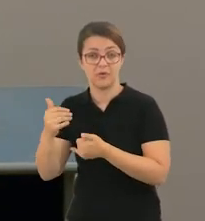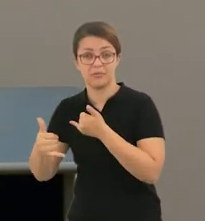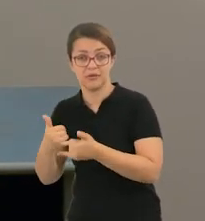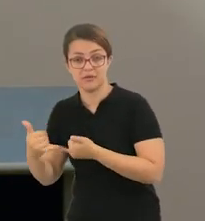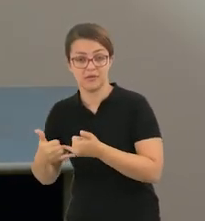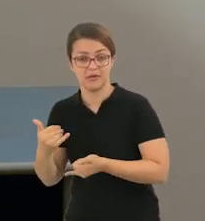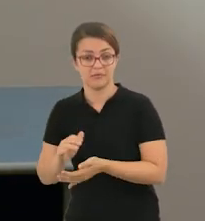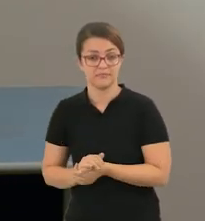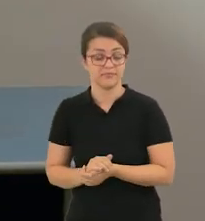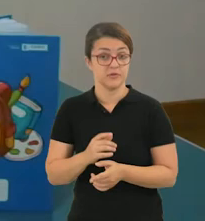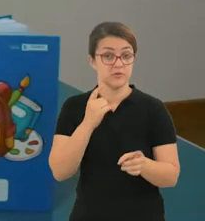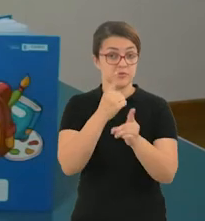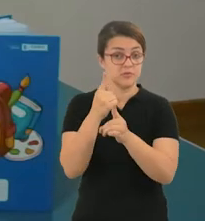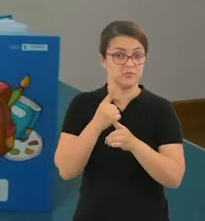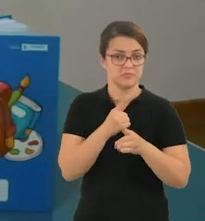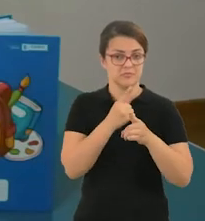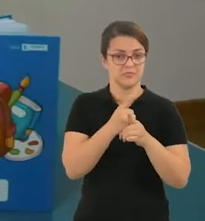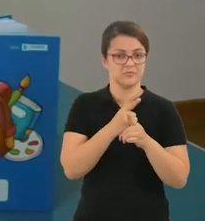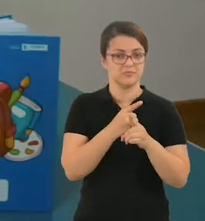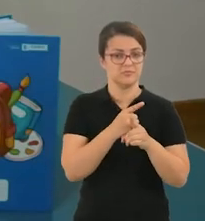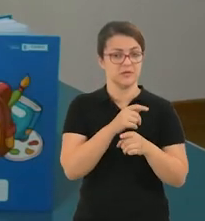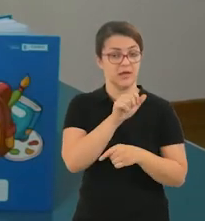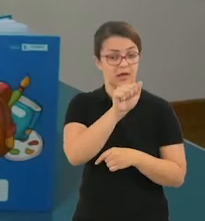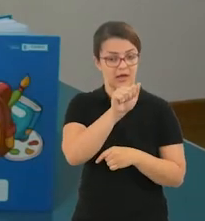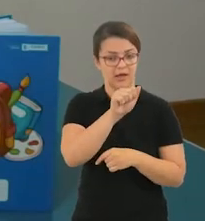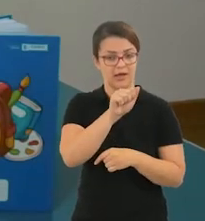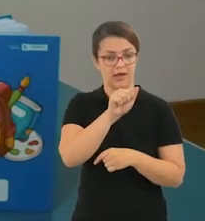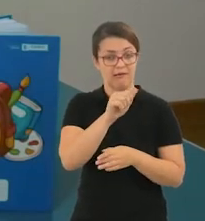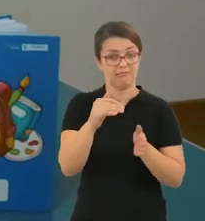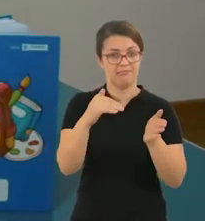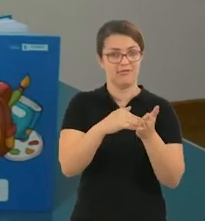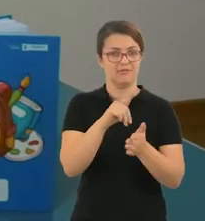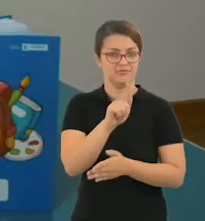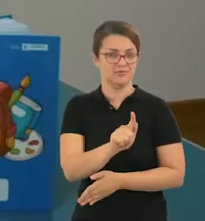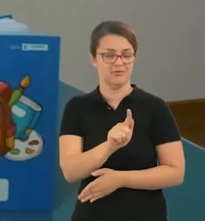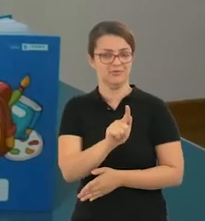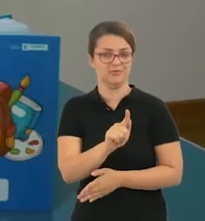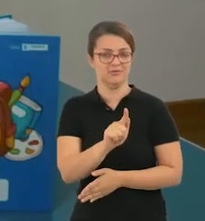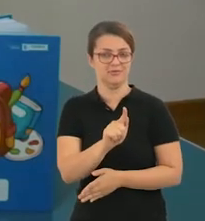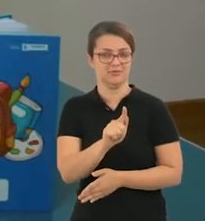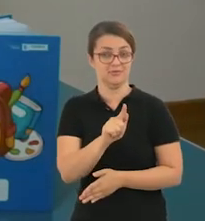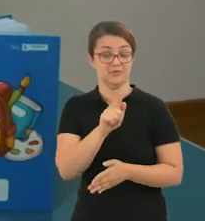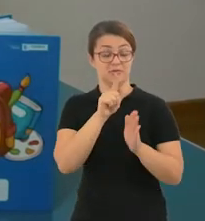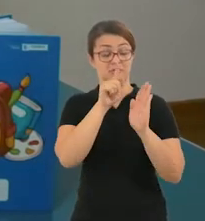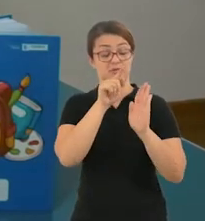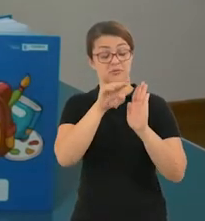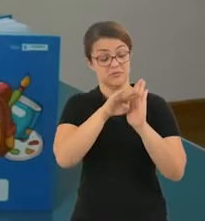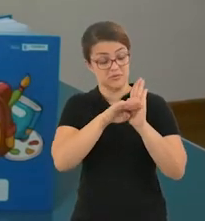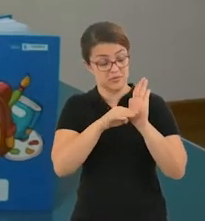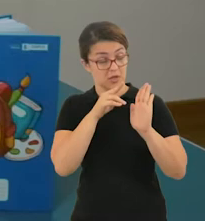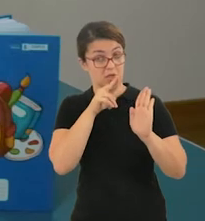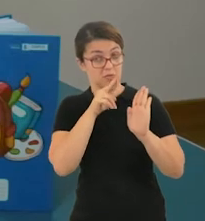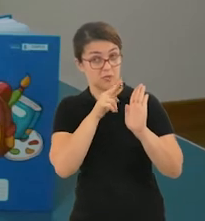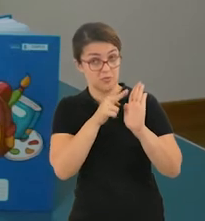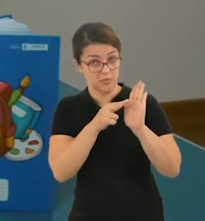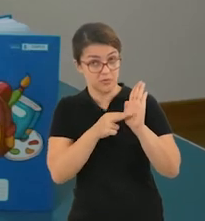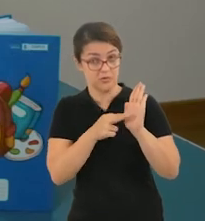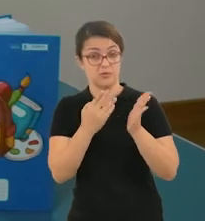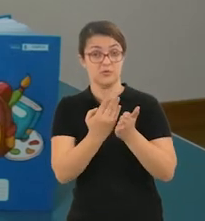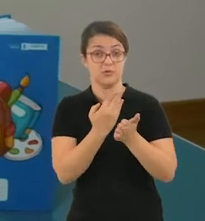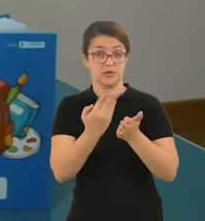como? Fazendo essas continhas. Aqui vocês têm contas do A até o G. Vocês têm que fazer essa soma